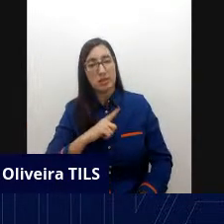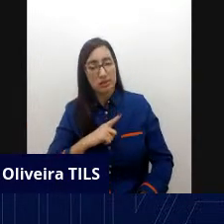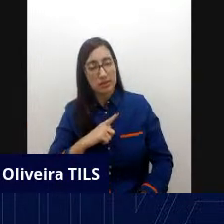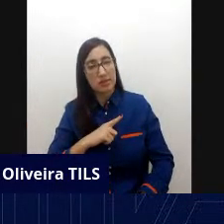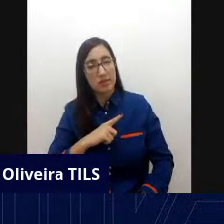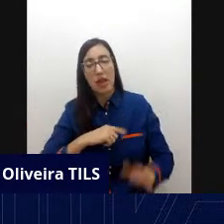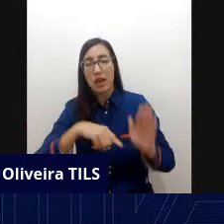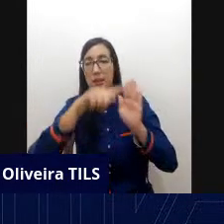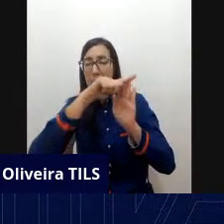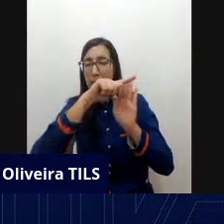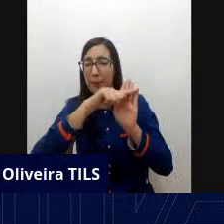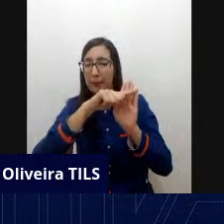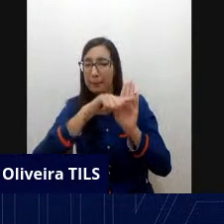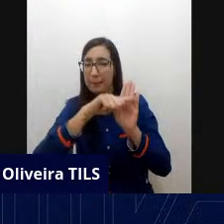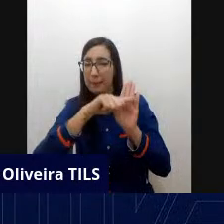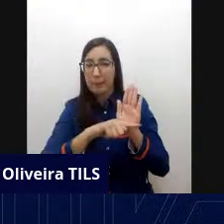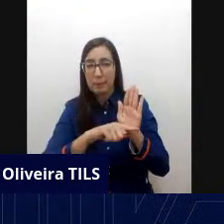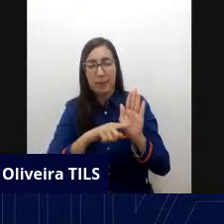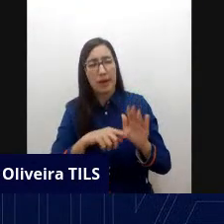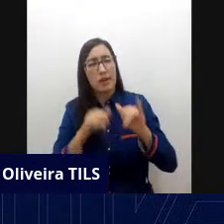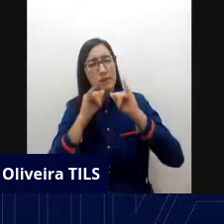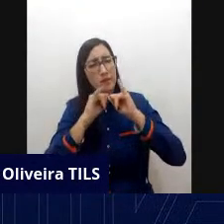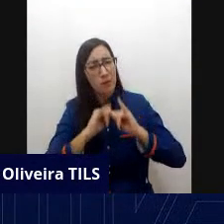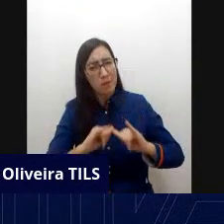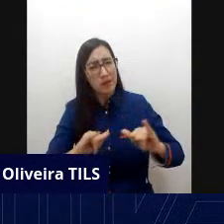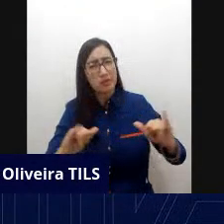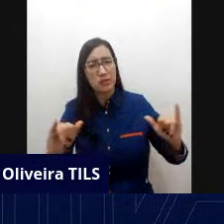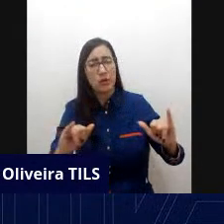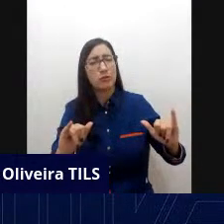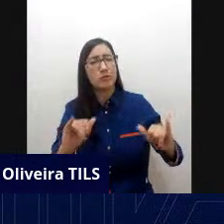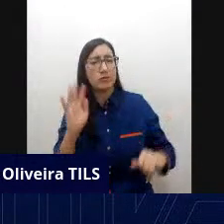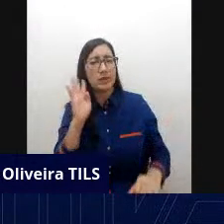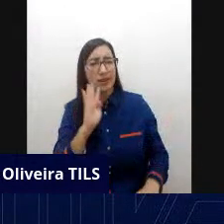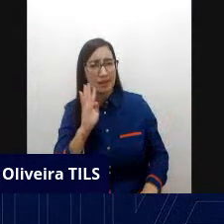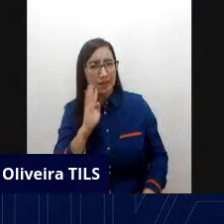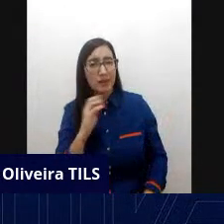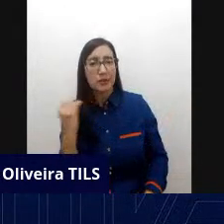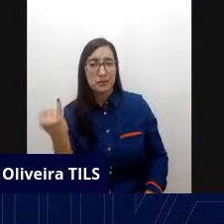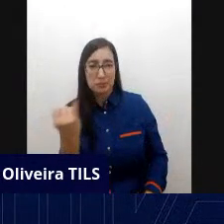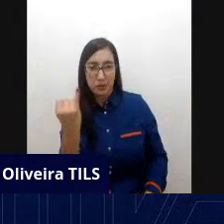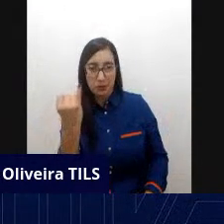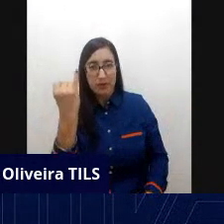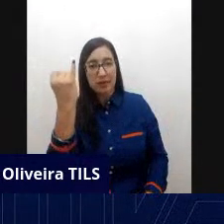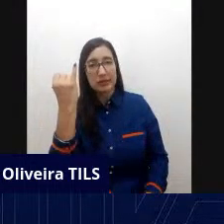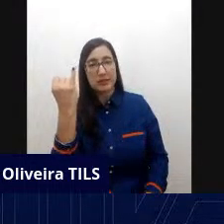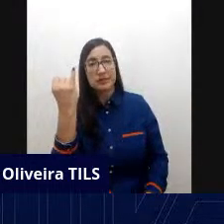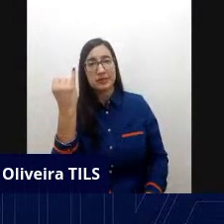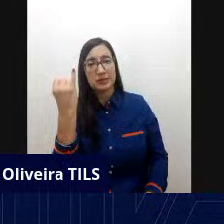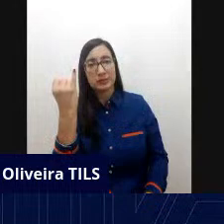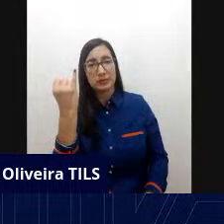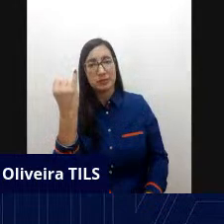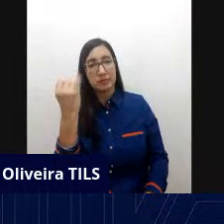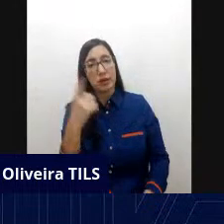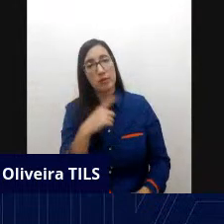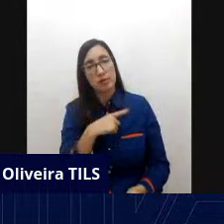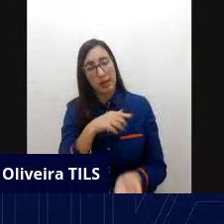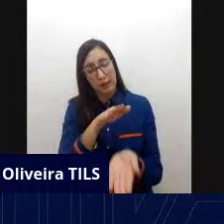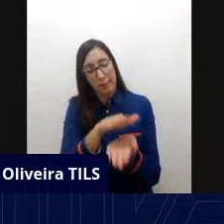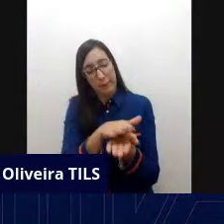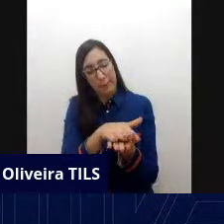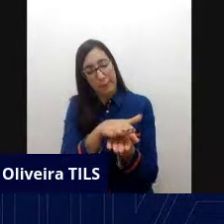legal. Então, a gente está usando esse folder, né, para ir junto com... o material, às vezes, de higiene, o material de